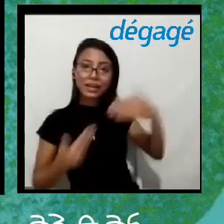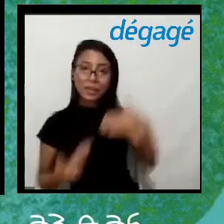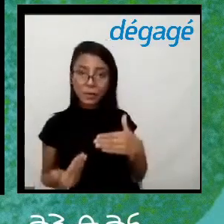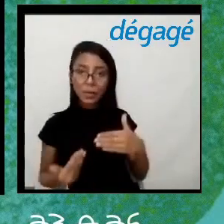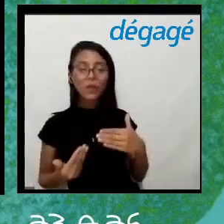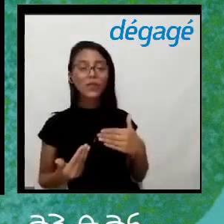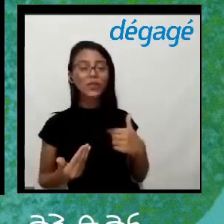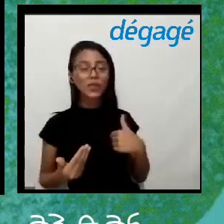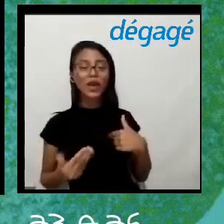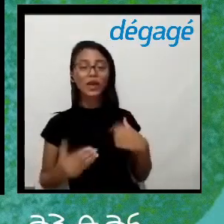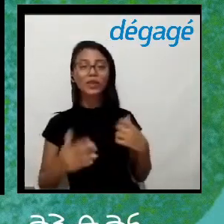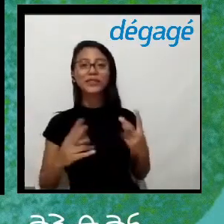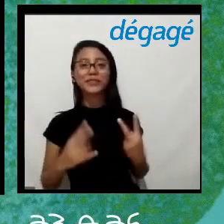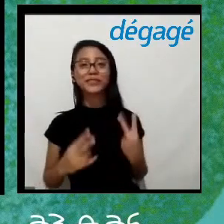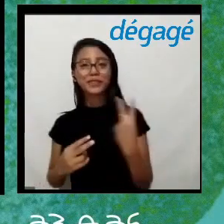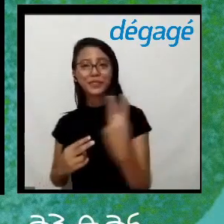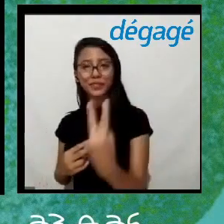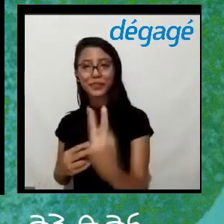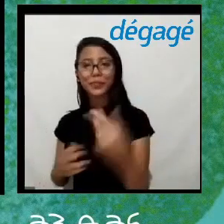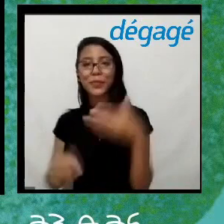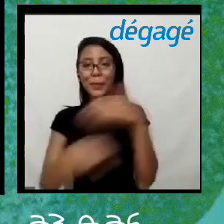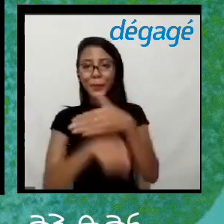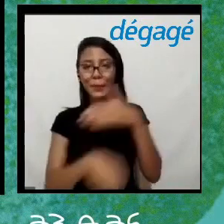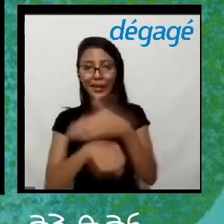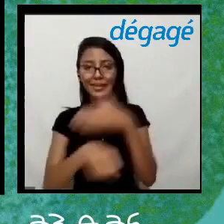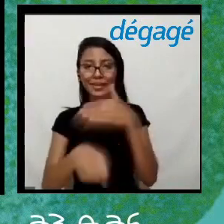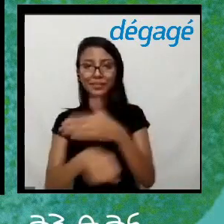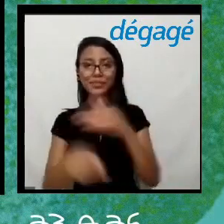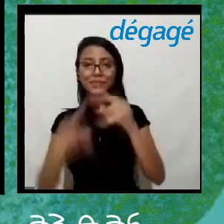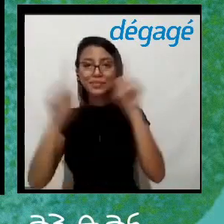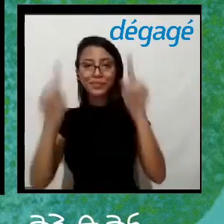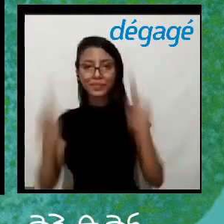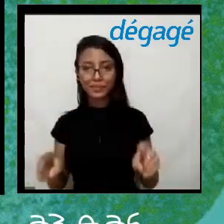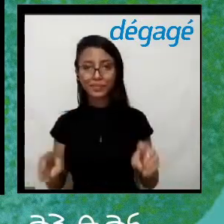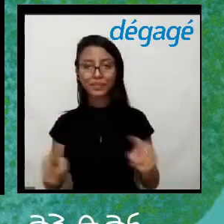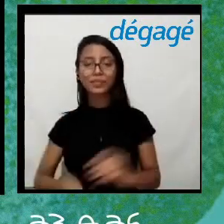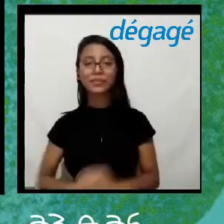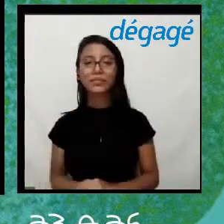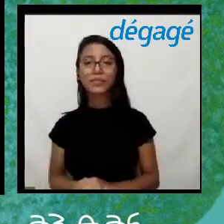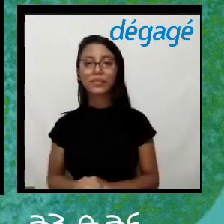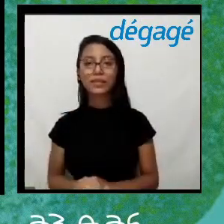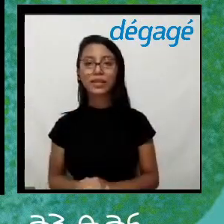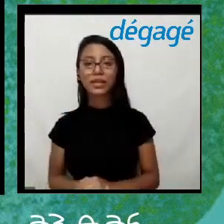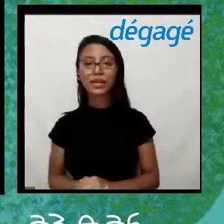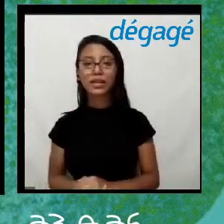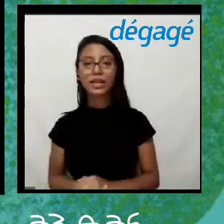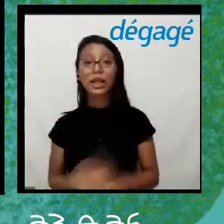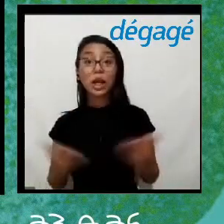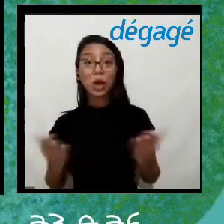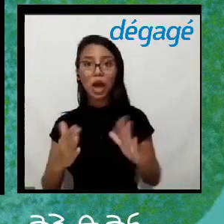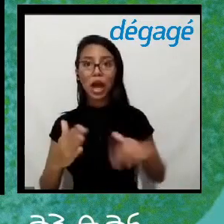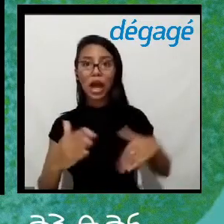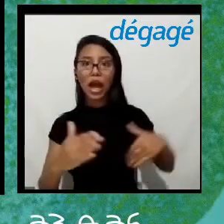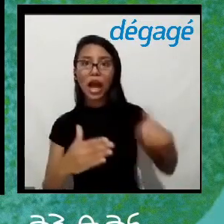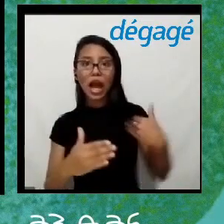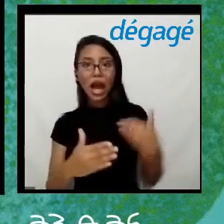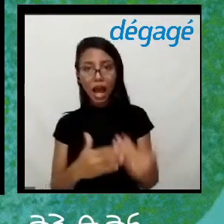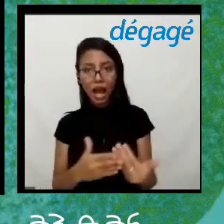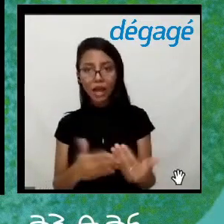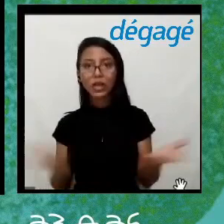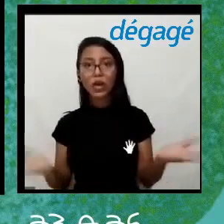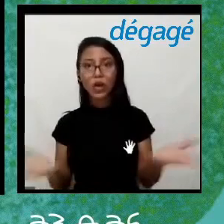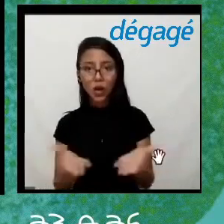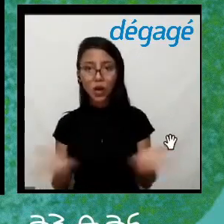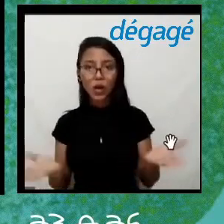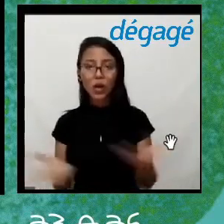acontecendo a institucionalização. E hoje, 8 anos depois, eu ainda estou lá, entendo que um projeto como Circulando tem uma